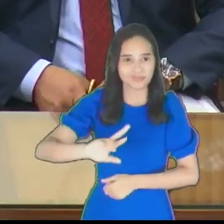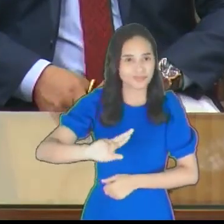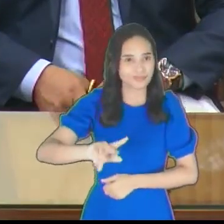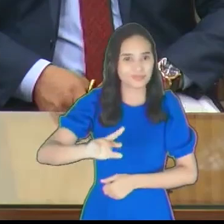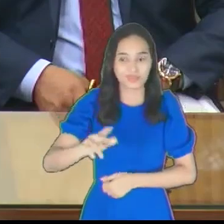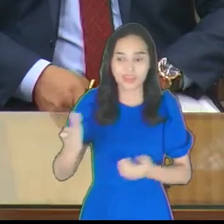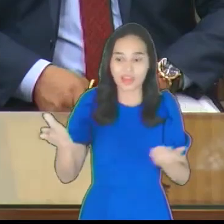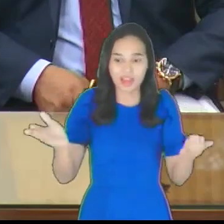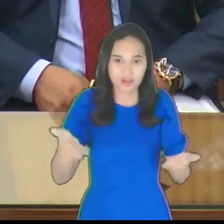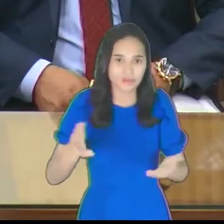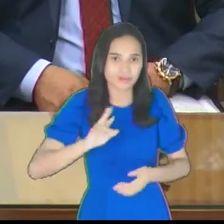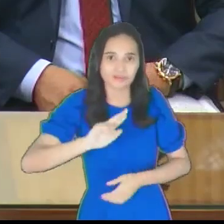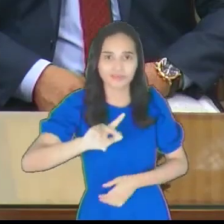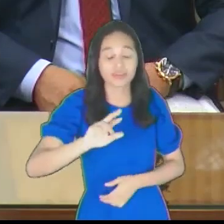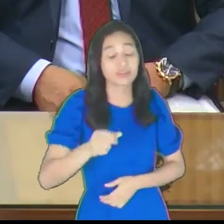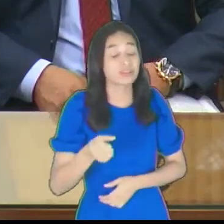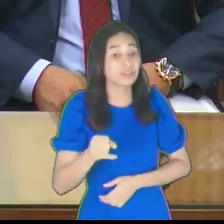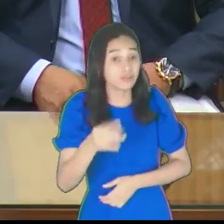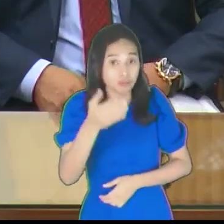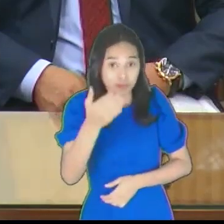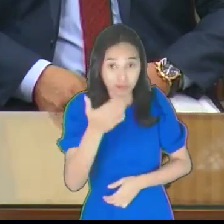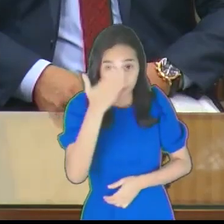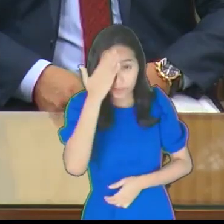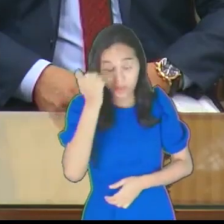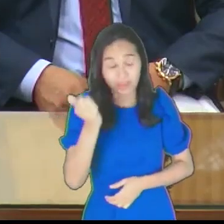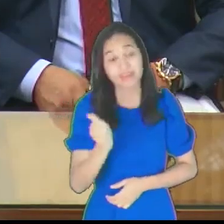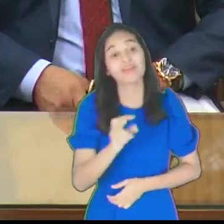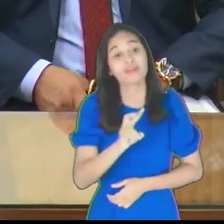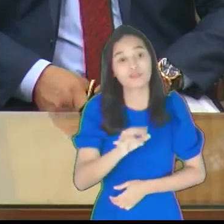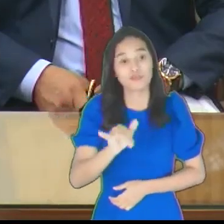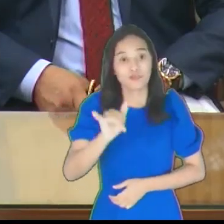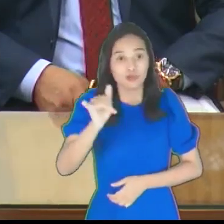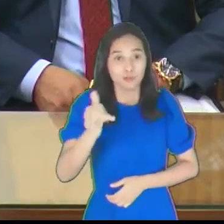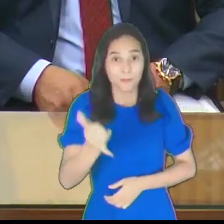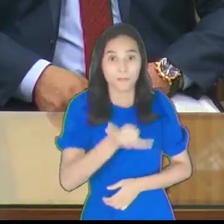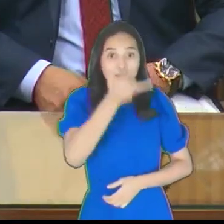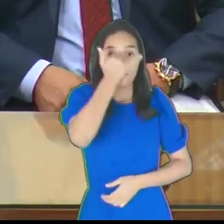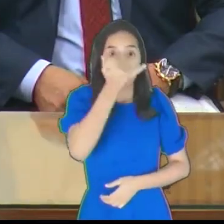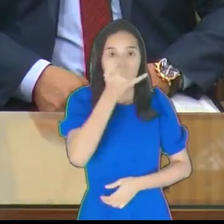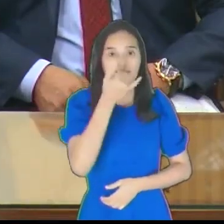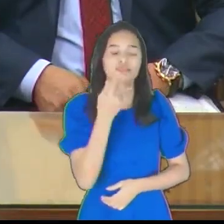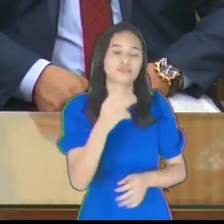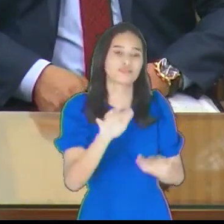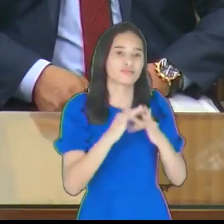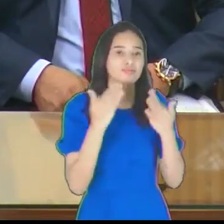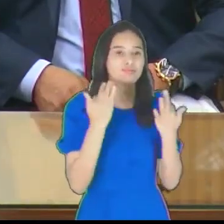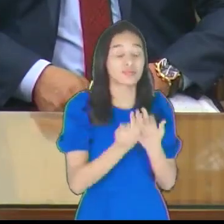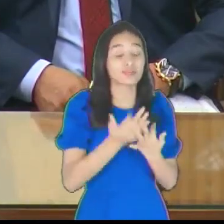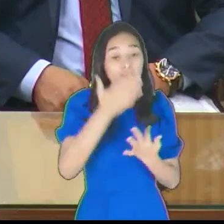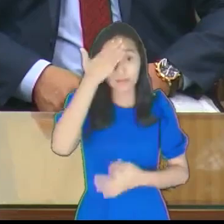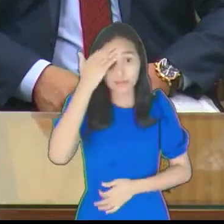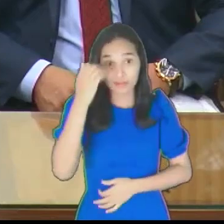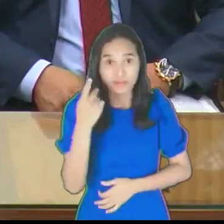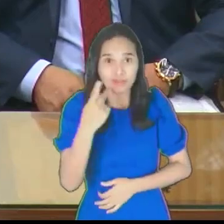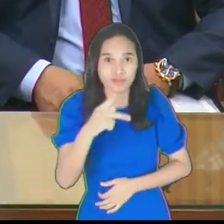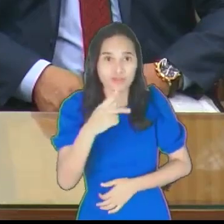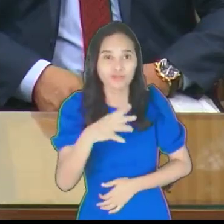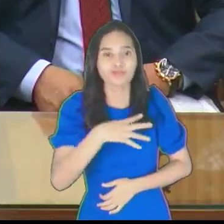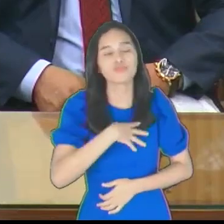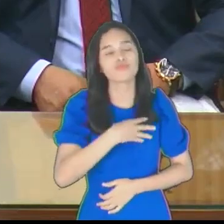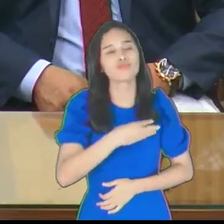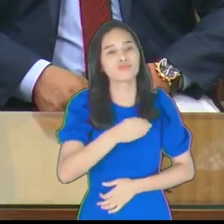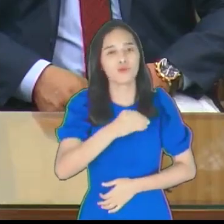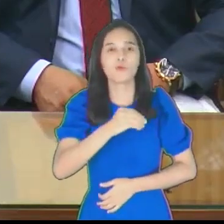Se você souber que vai haver uma tragédia na sua família, se você souber que seus filhos serão